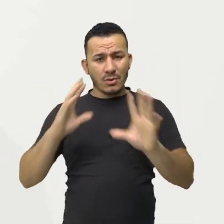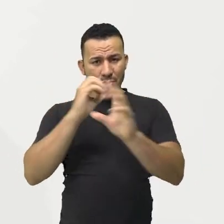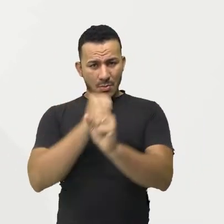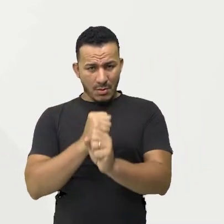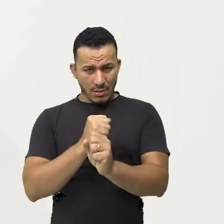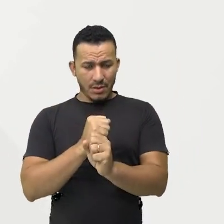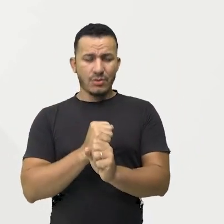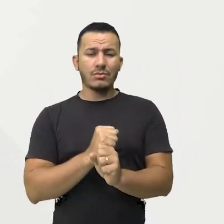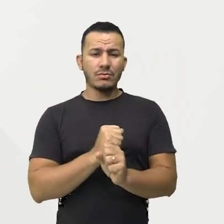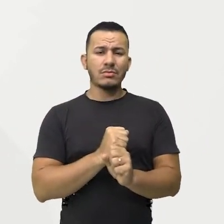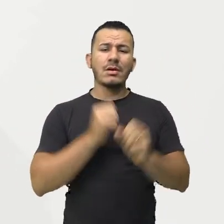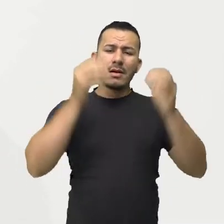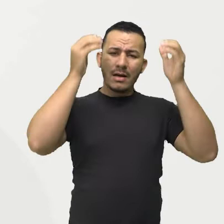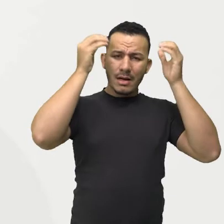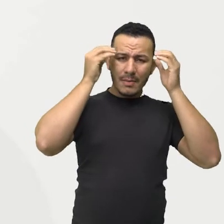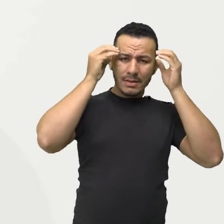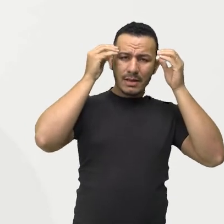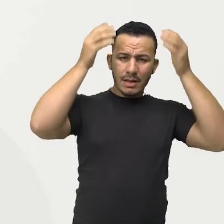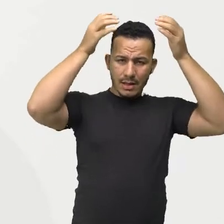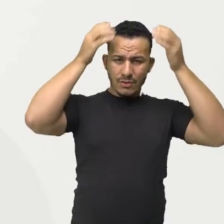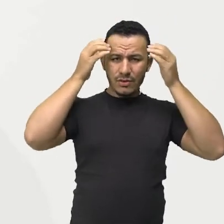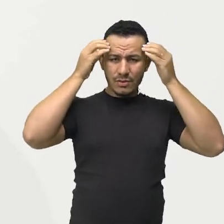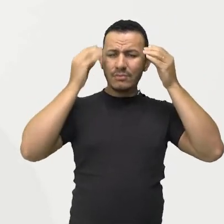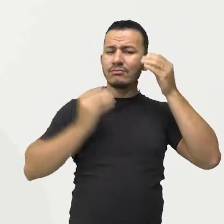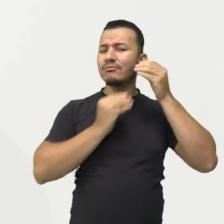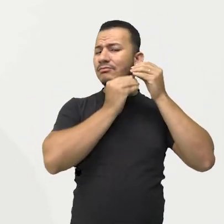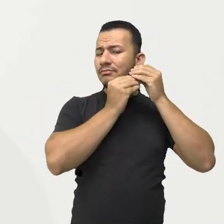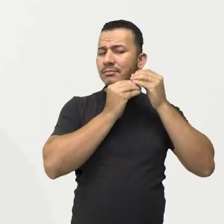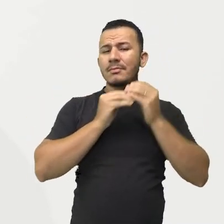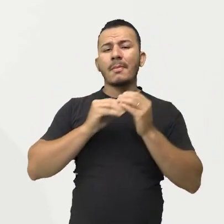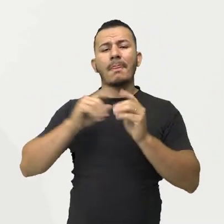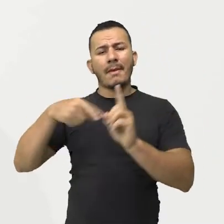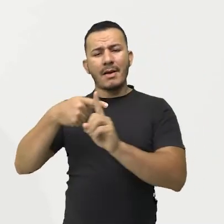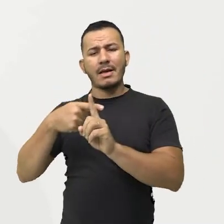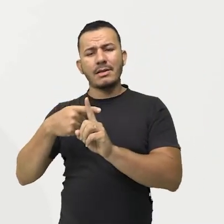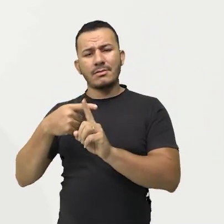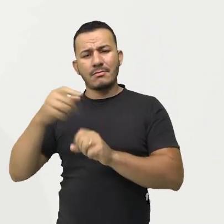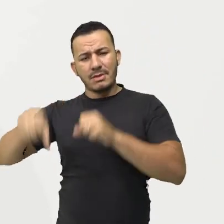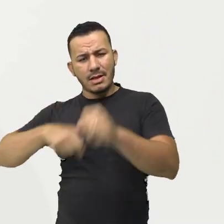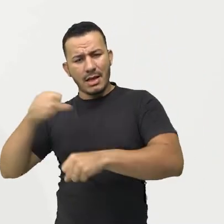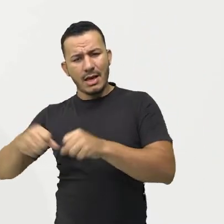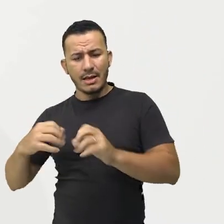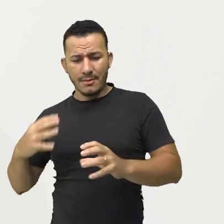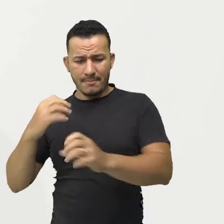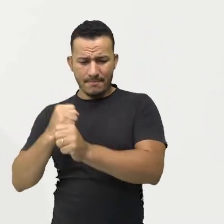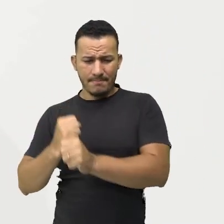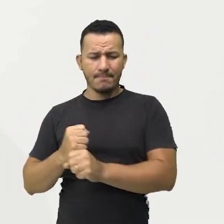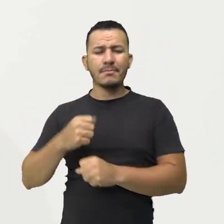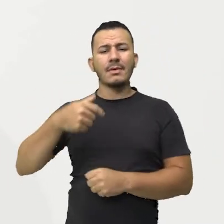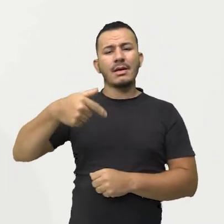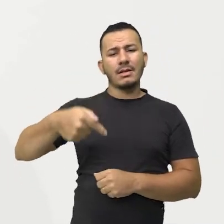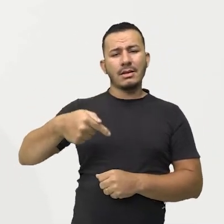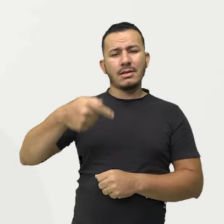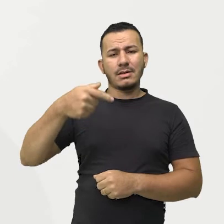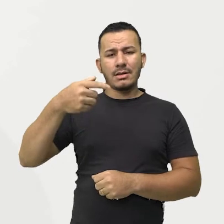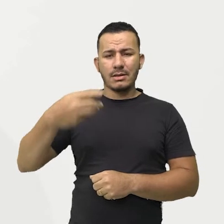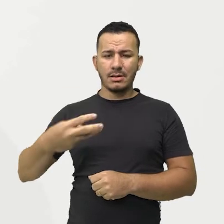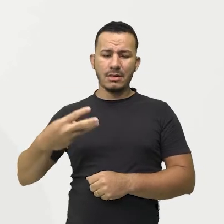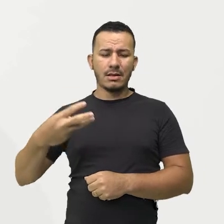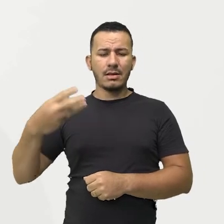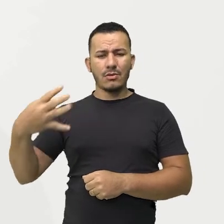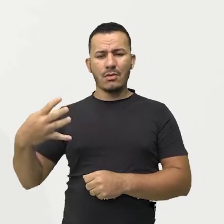com a bicicleta dá 734. Bom, alunos, primeiro, ó, dá uma olhadinha na imagem que veio na ilustração da nossa